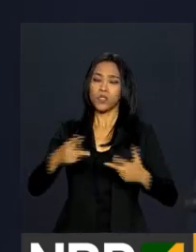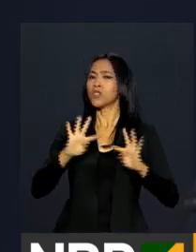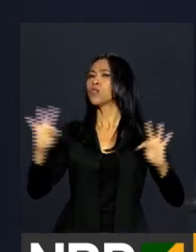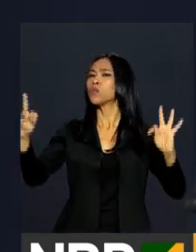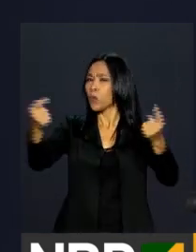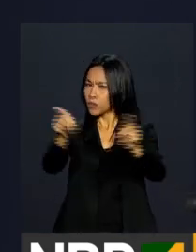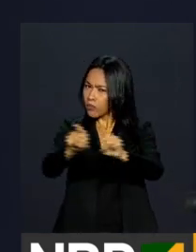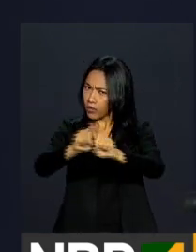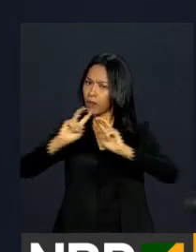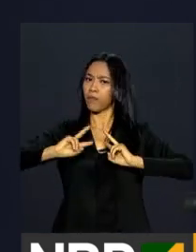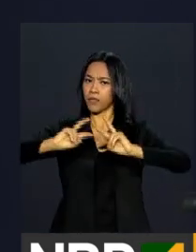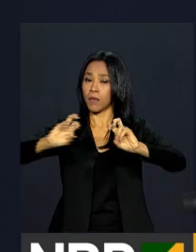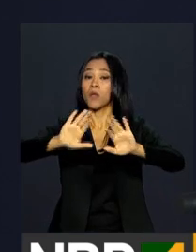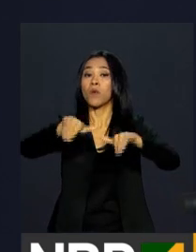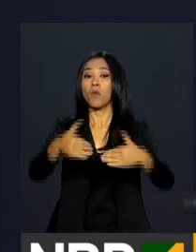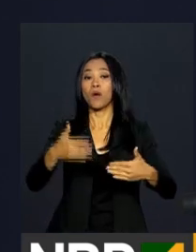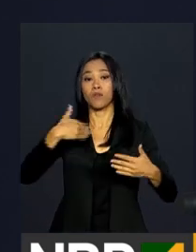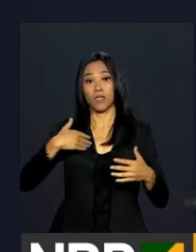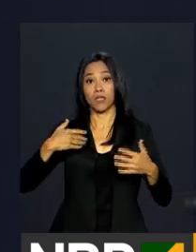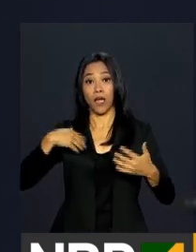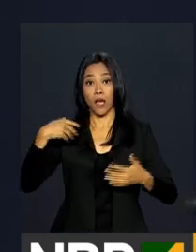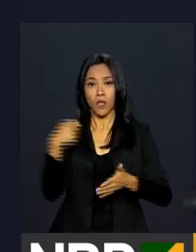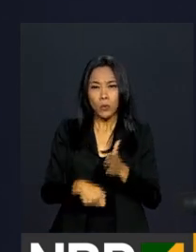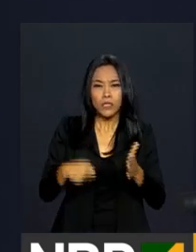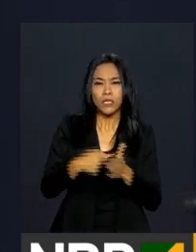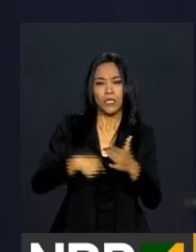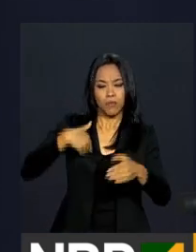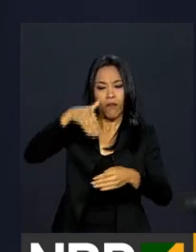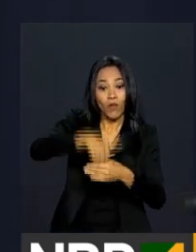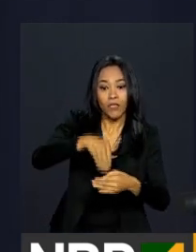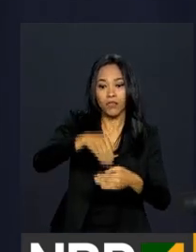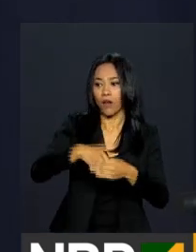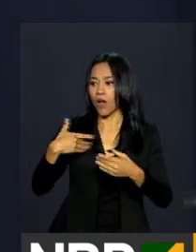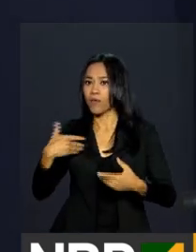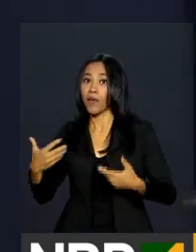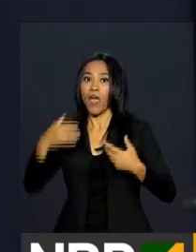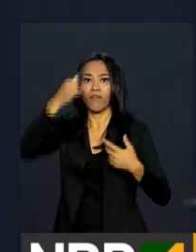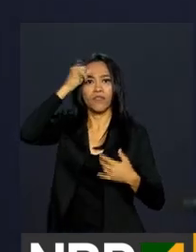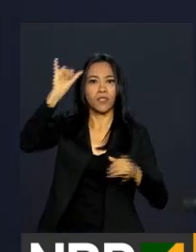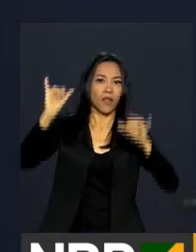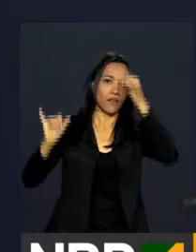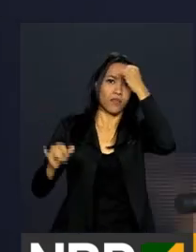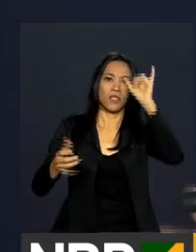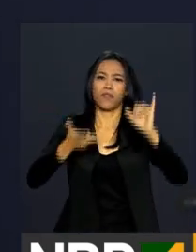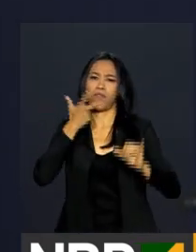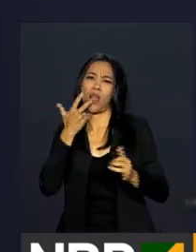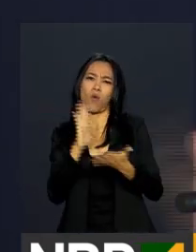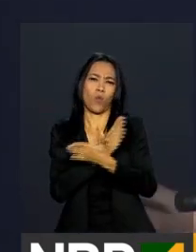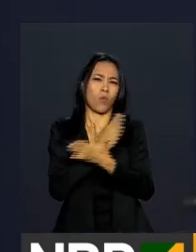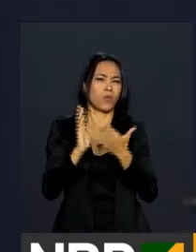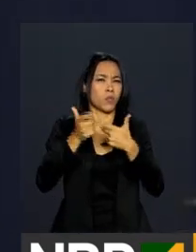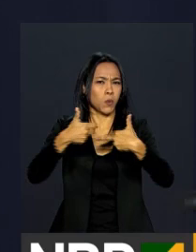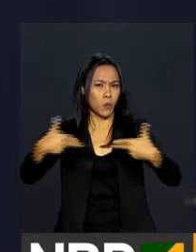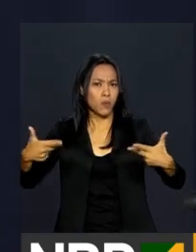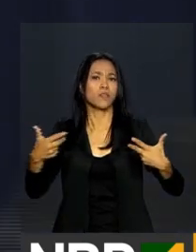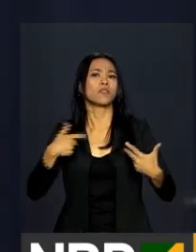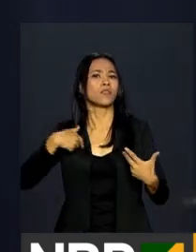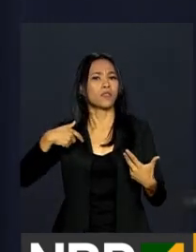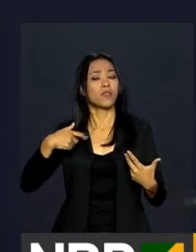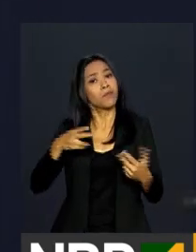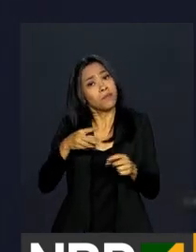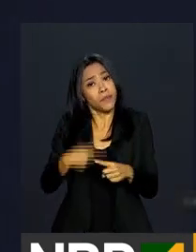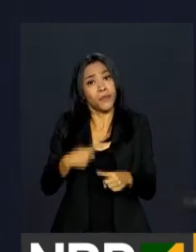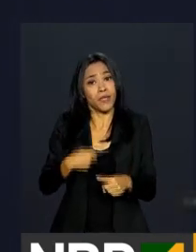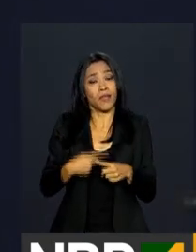você está em campanha eleitoral, muitas e muitas vezes, você evita certas falas, certas dicções, não é?